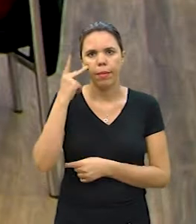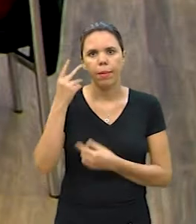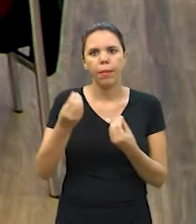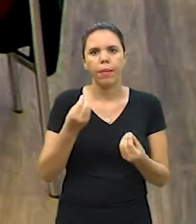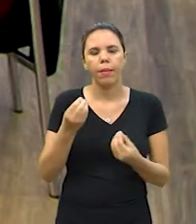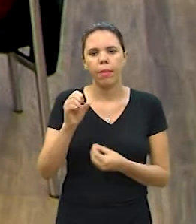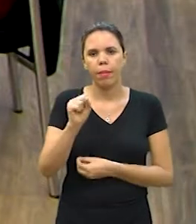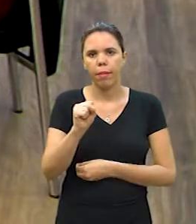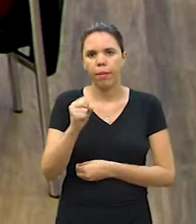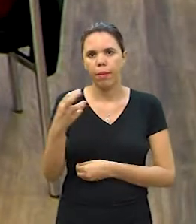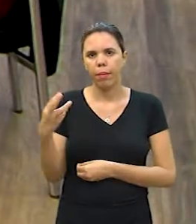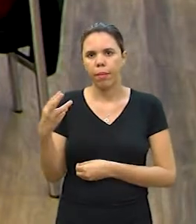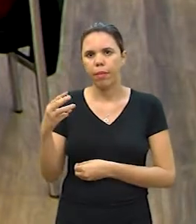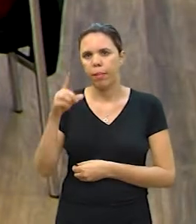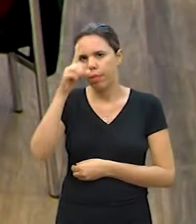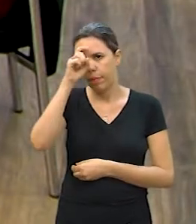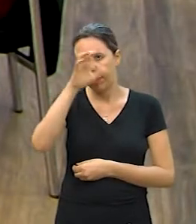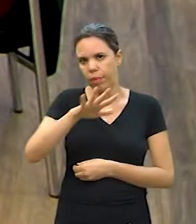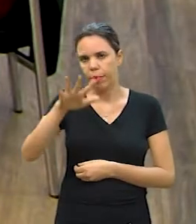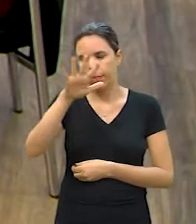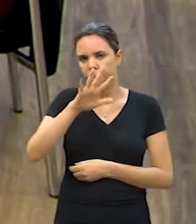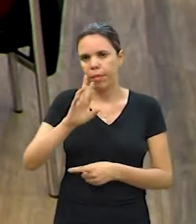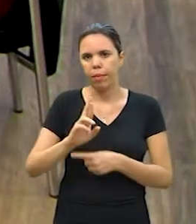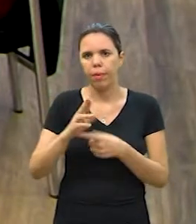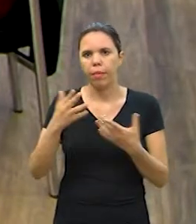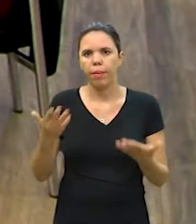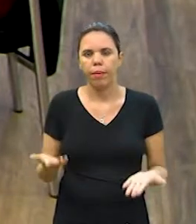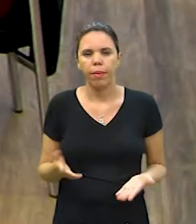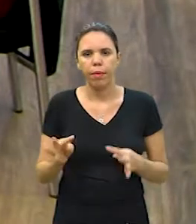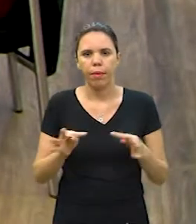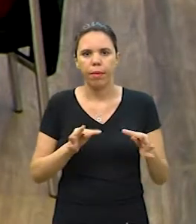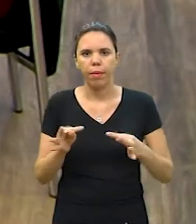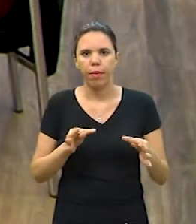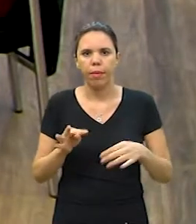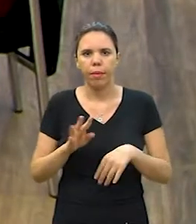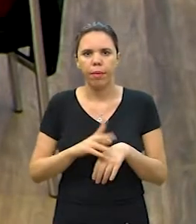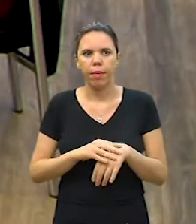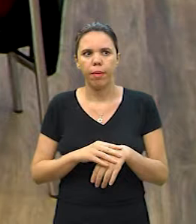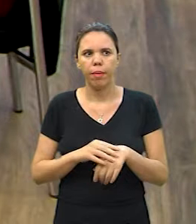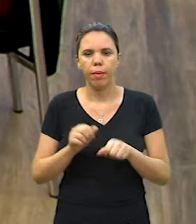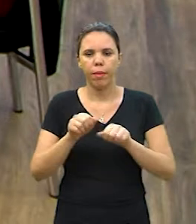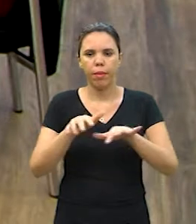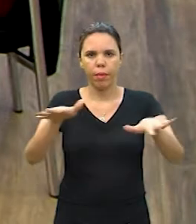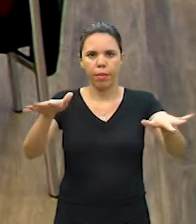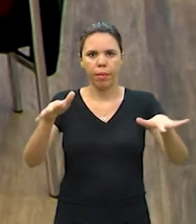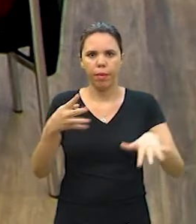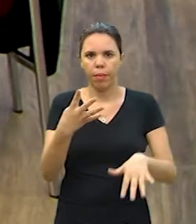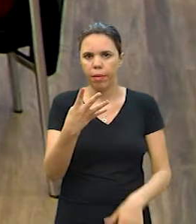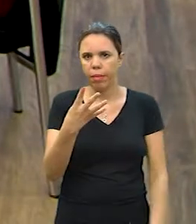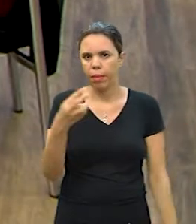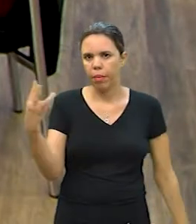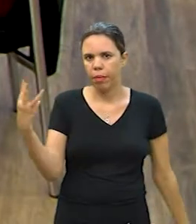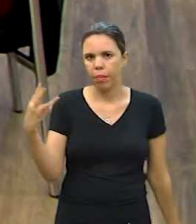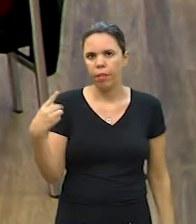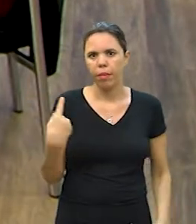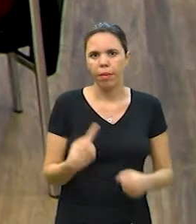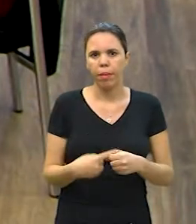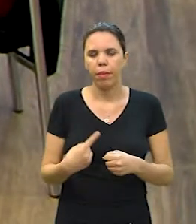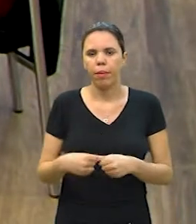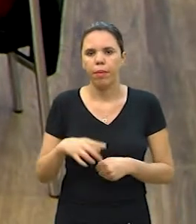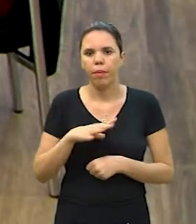estado de São Paulo são 83 hospitais referências no tratamento à doença, distribuídos em